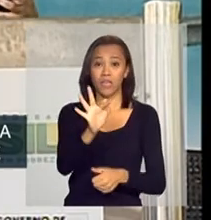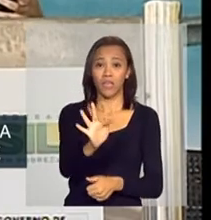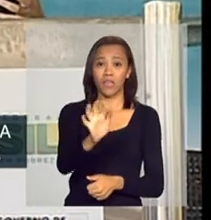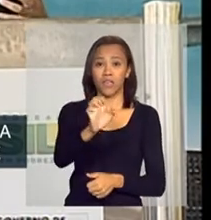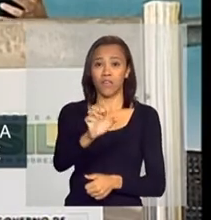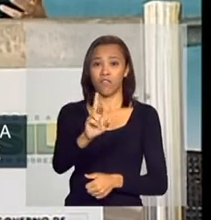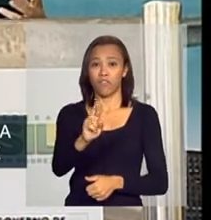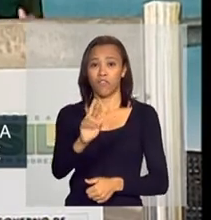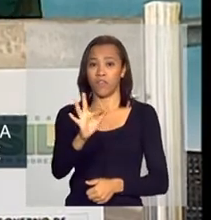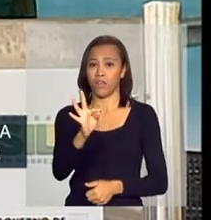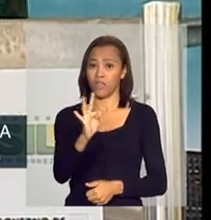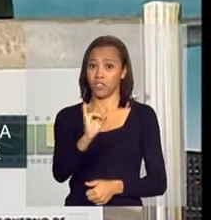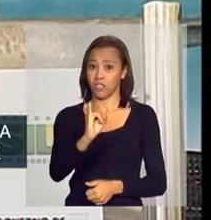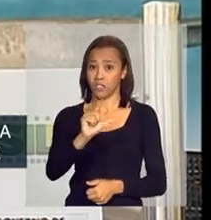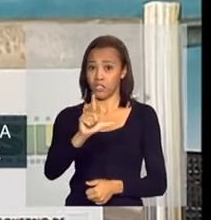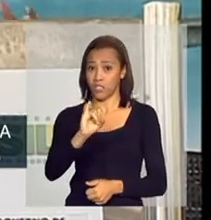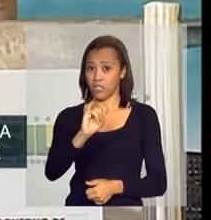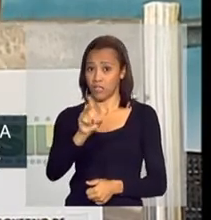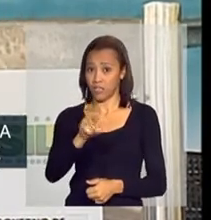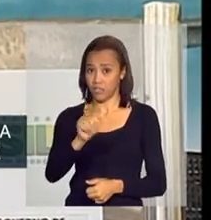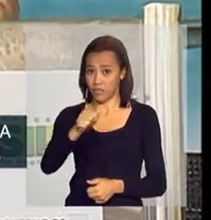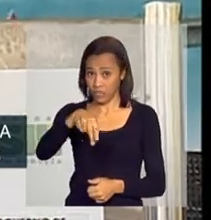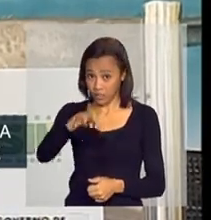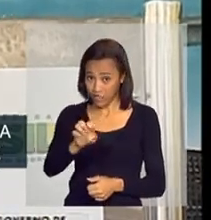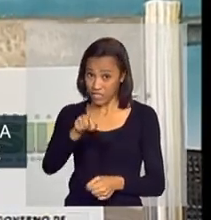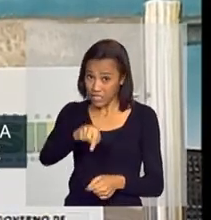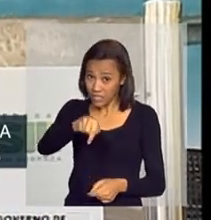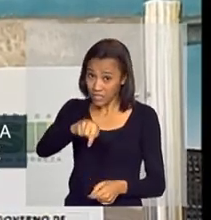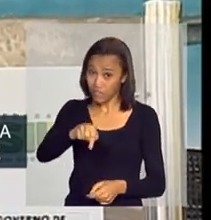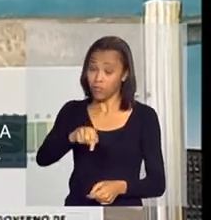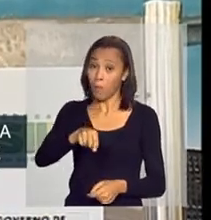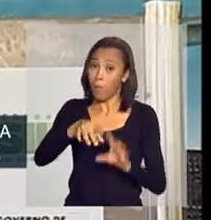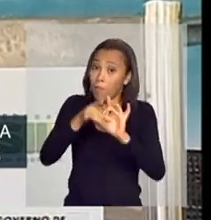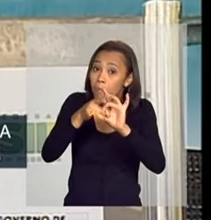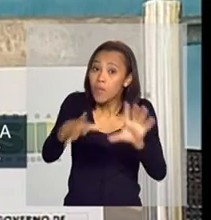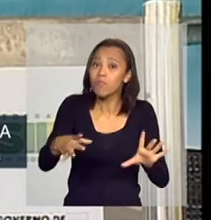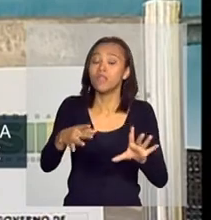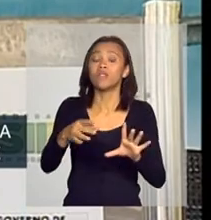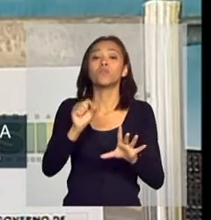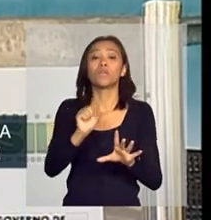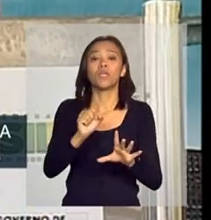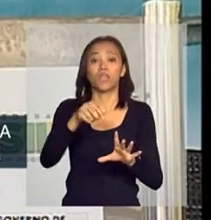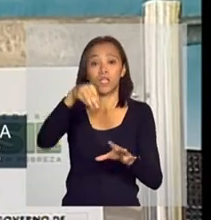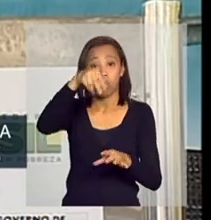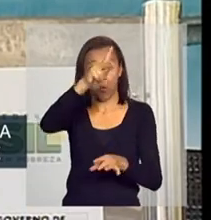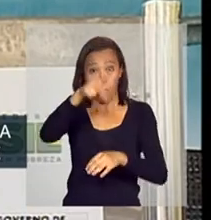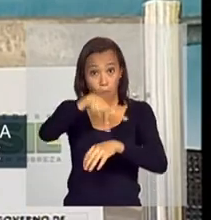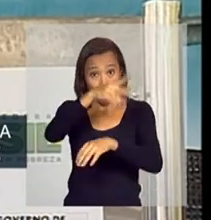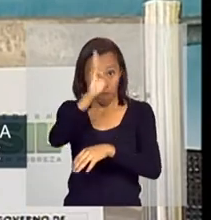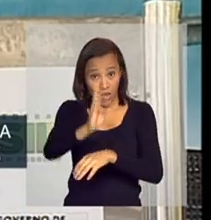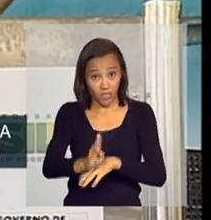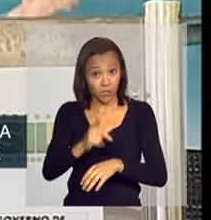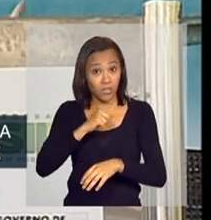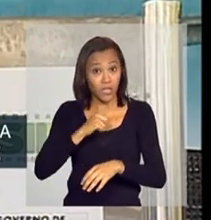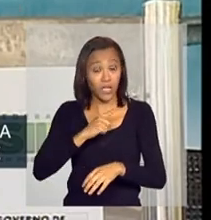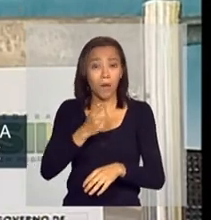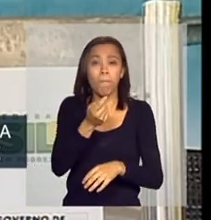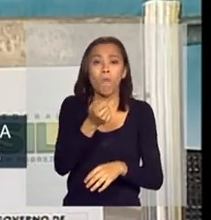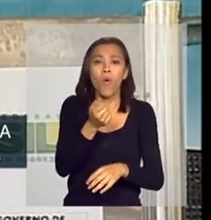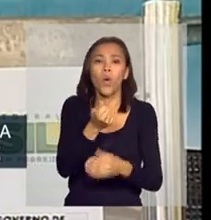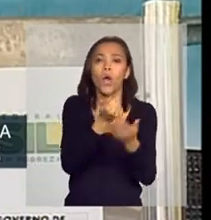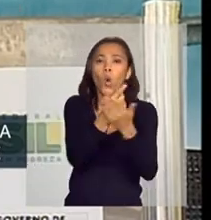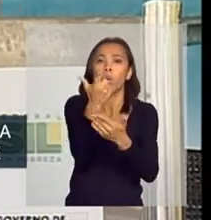esse fertilizante permite que o Brasil tenha hoje menos